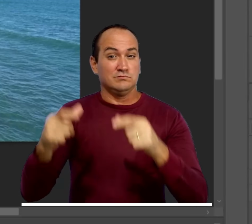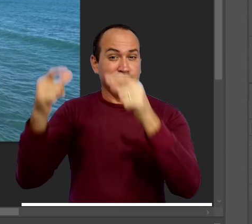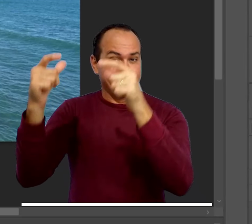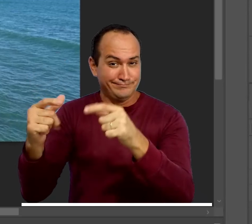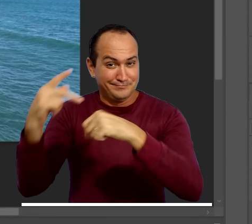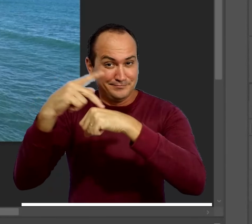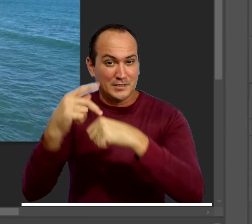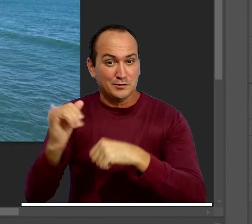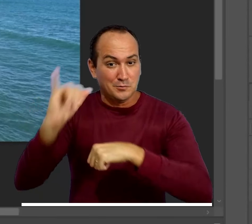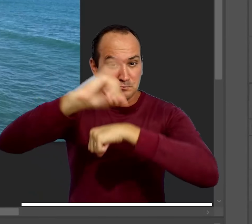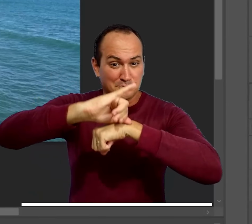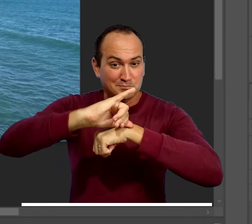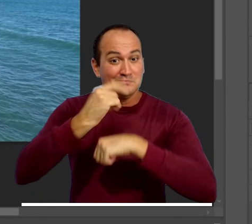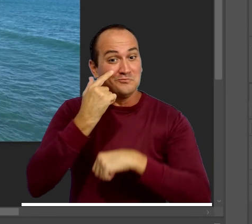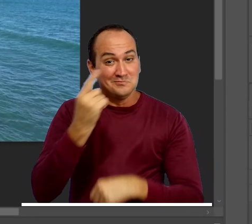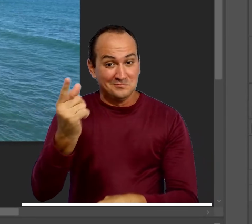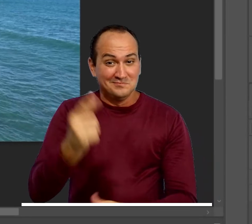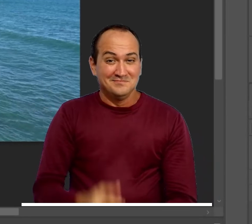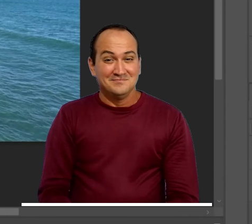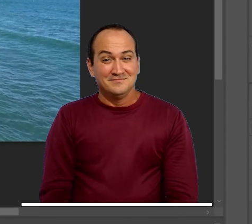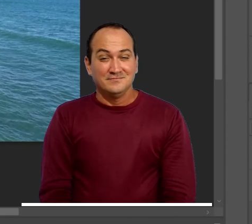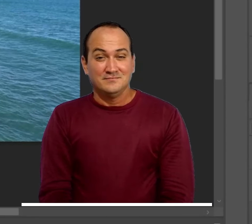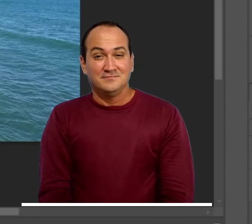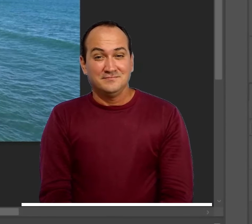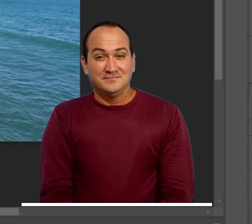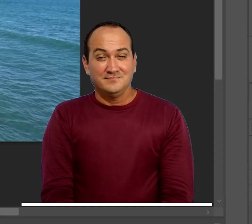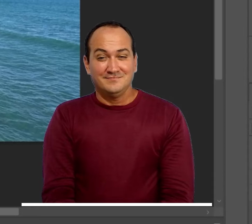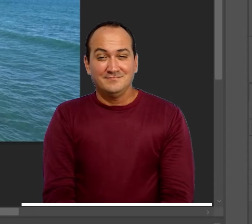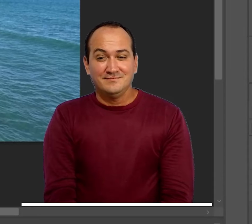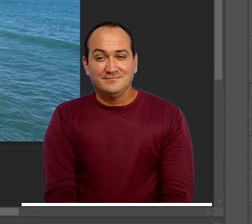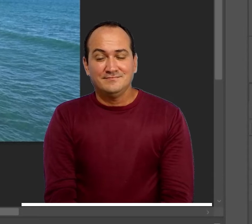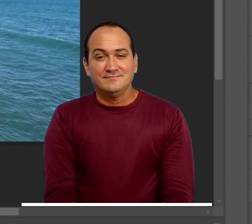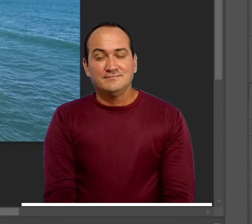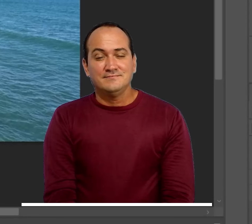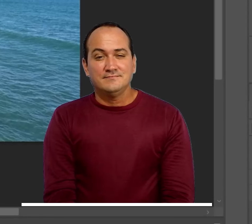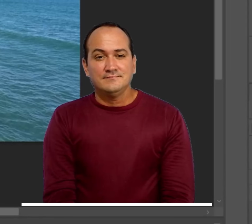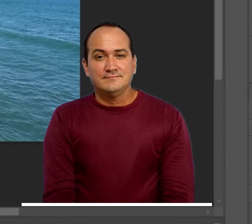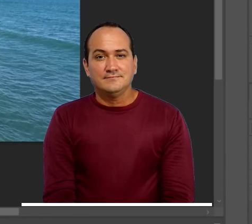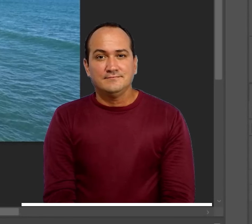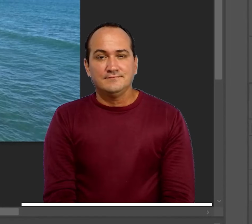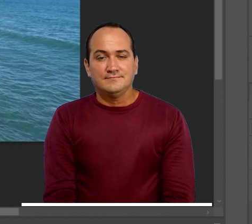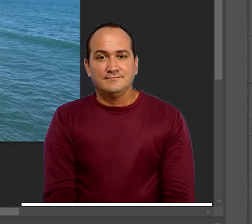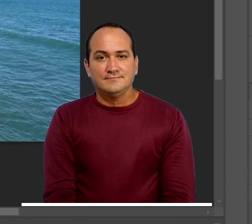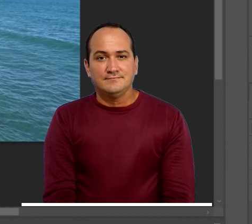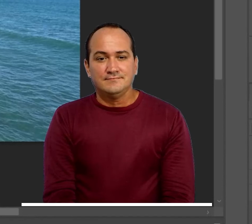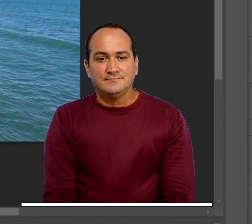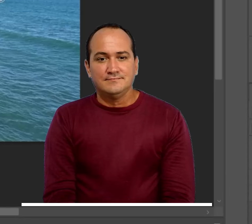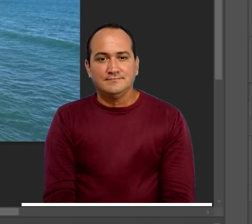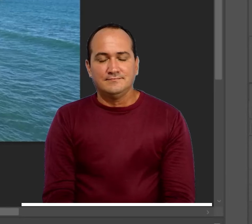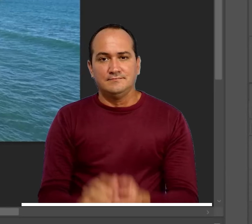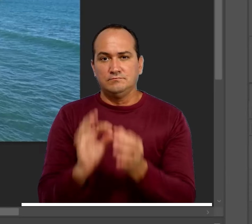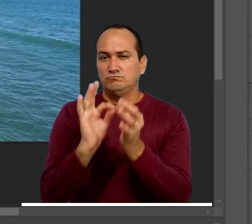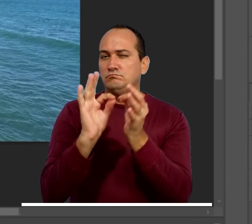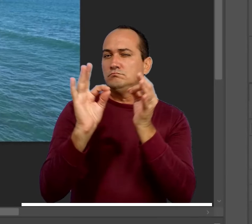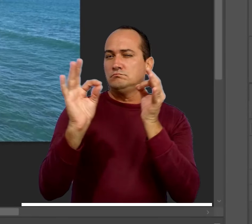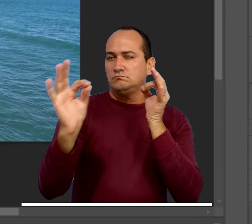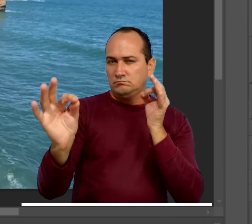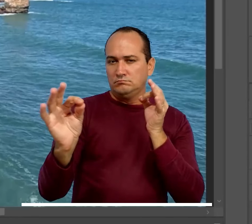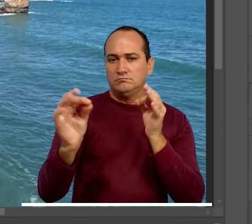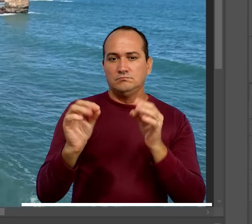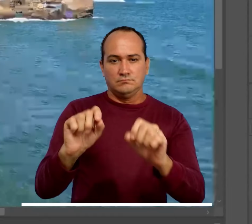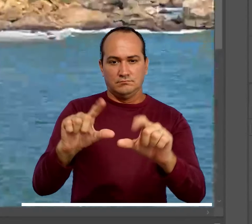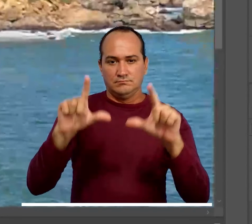daquela rocha, né? Daquela parte ali, ó. Deixar um pouquinho menor, porque a gente está vendo ele bem de longe, né?